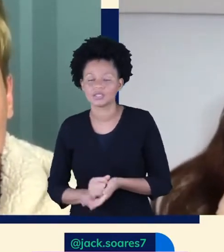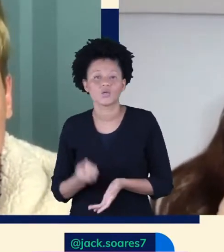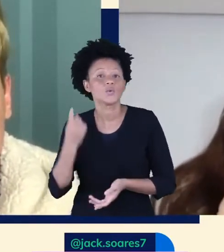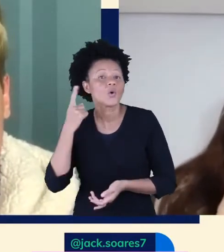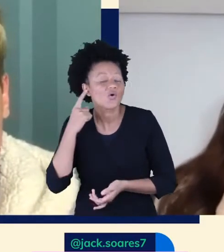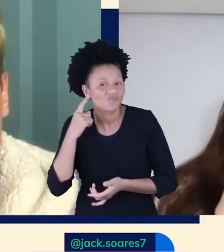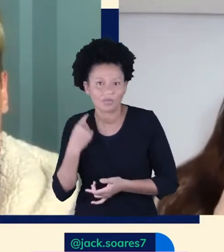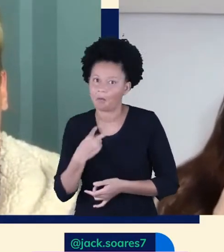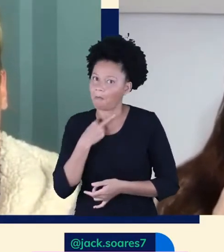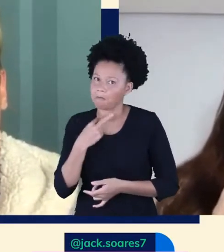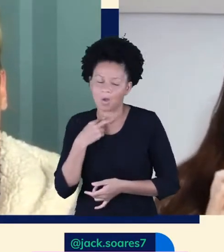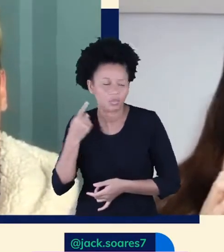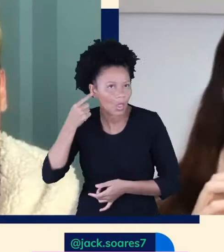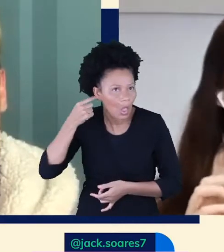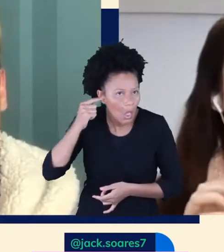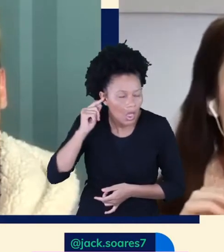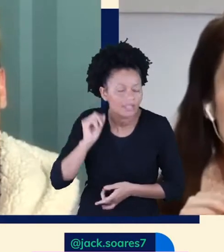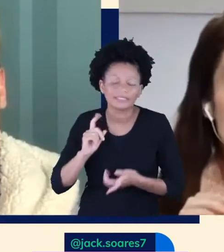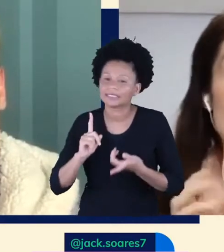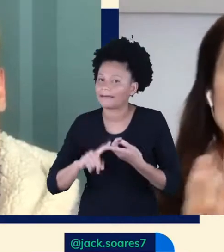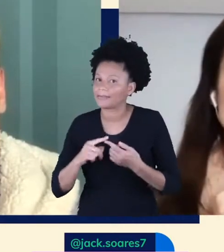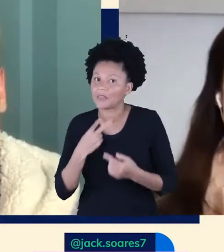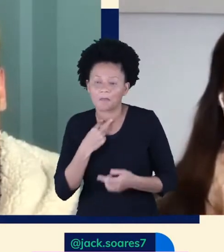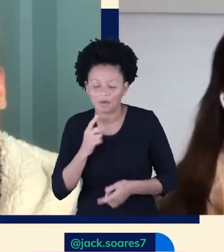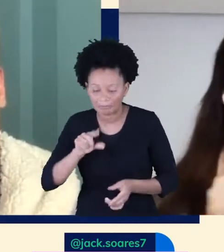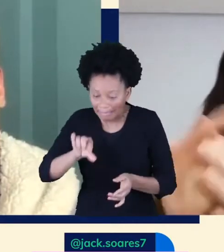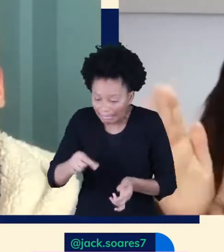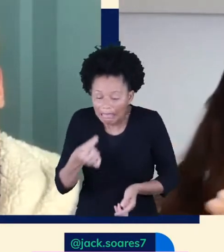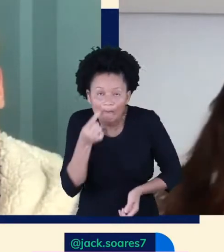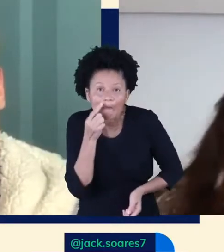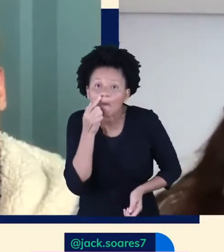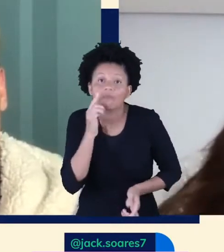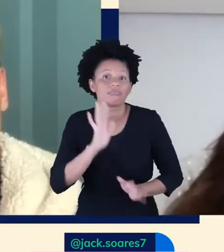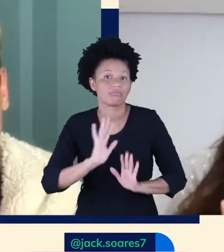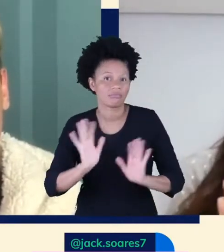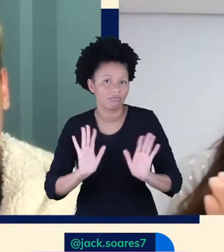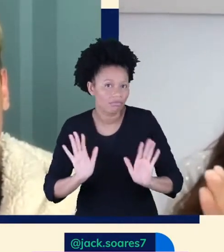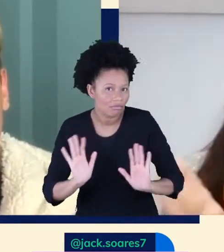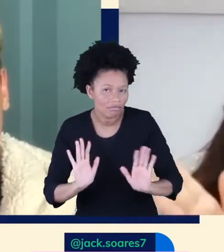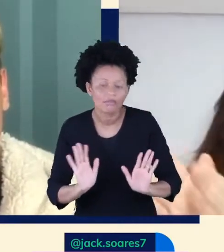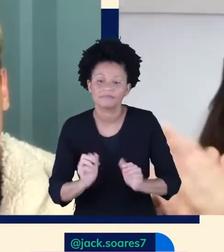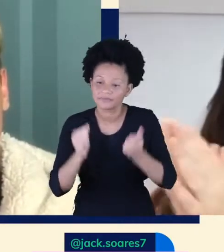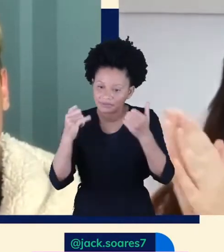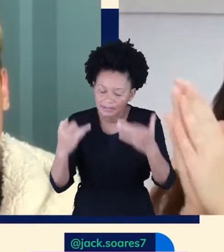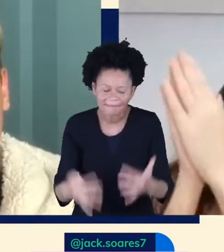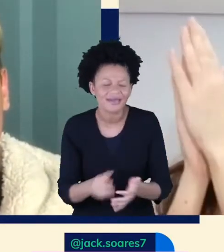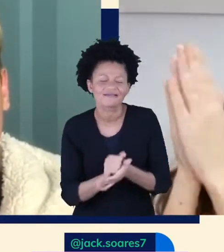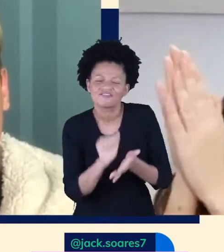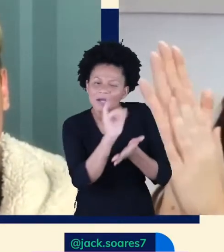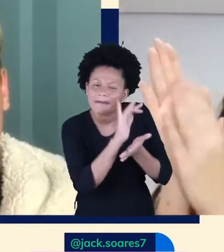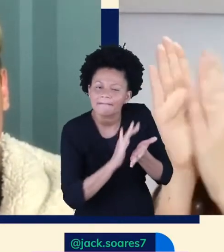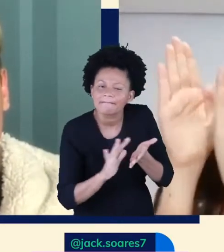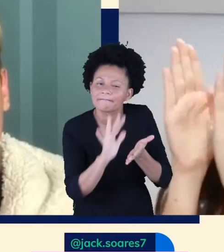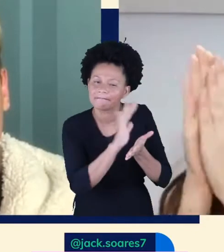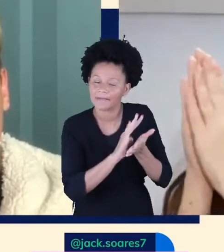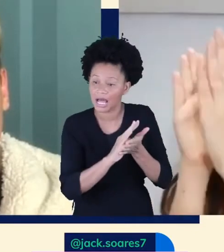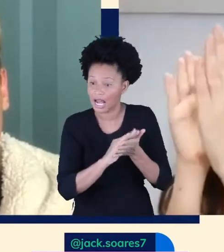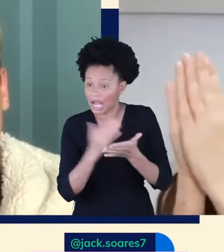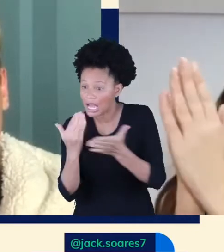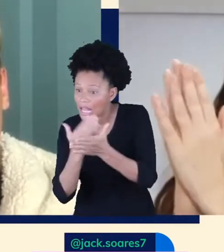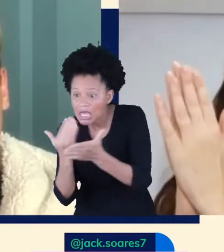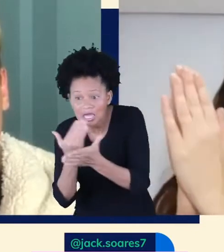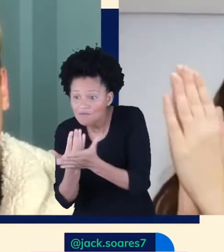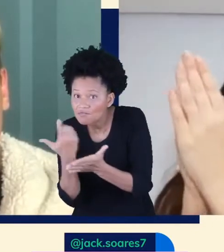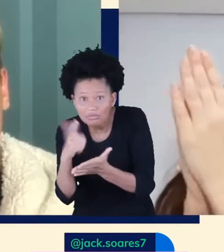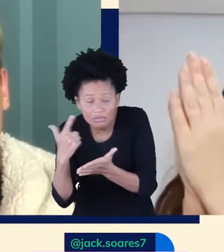nada no buraquinho do ouvido, não se coloca nada no nariz. Pega ali uma ilustração legal, não tem livro,